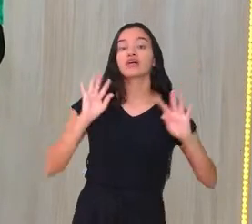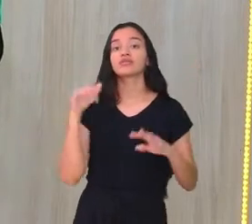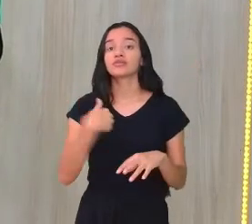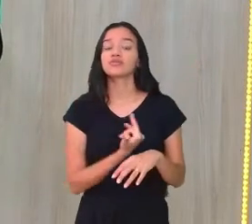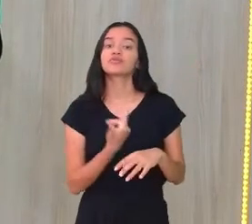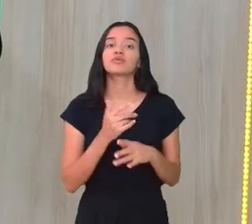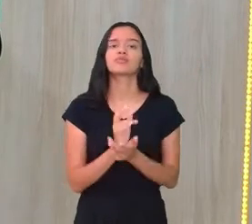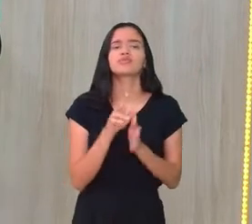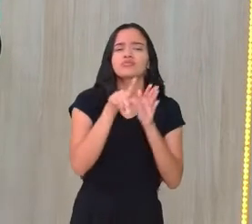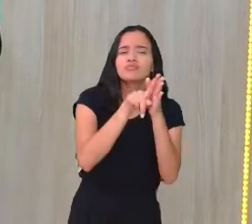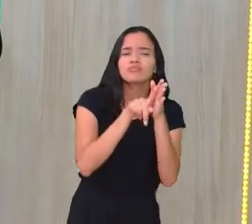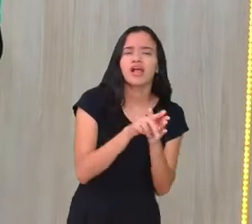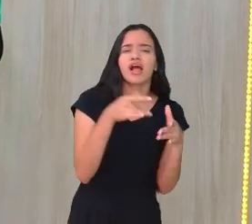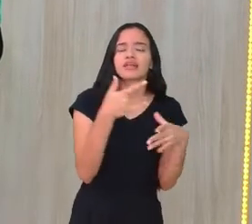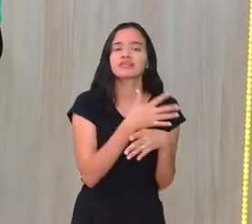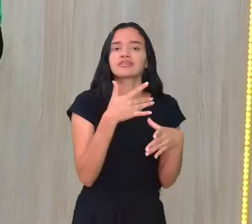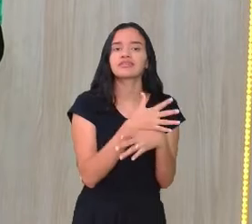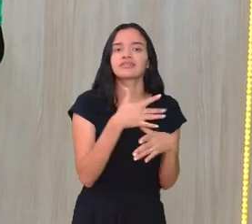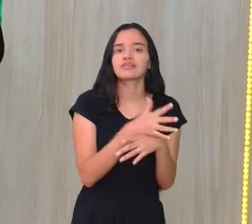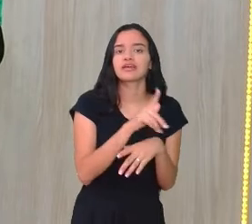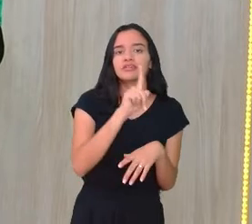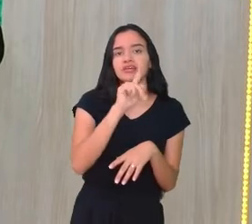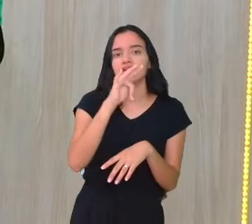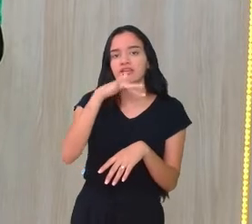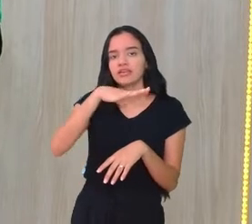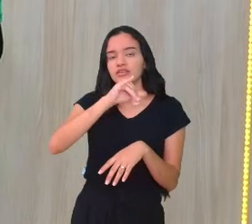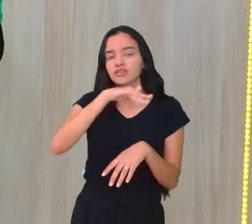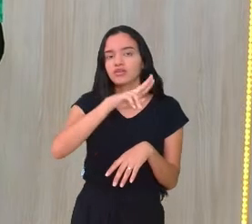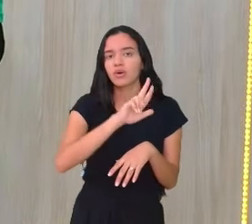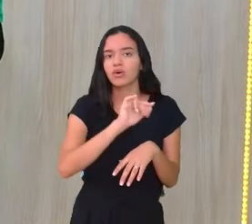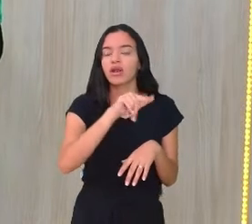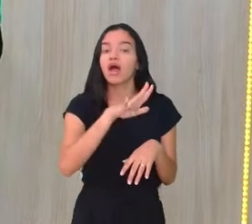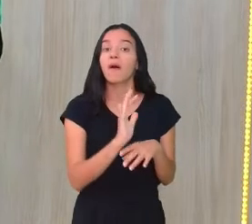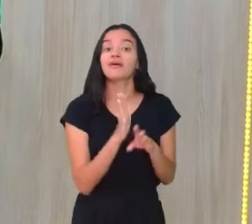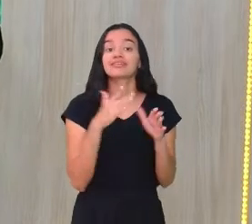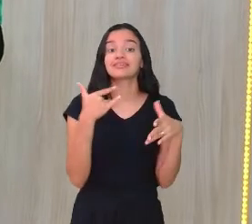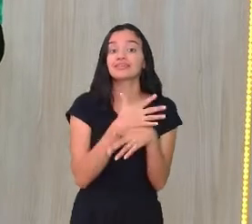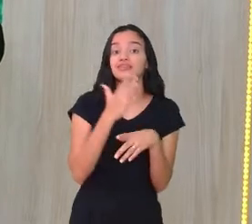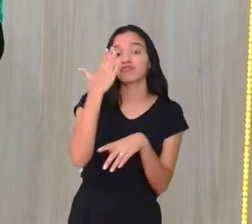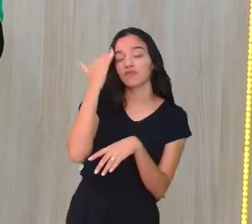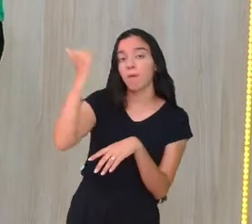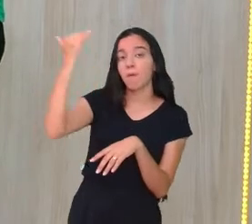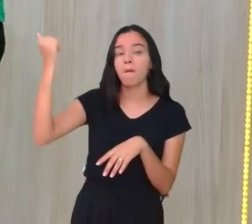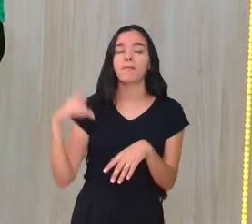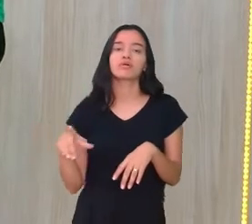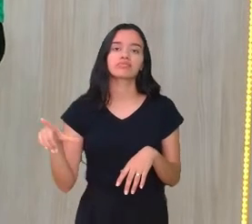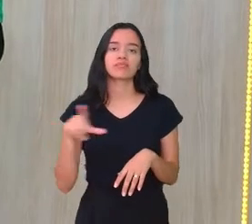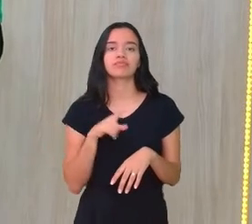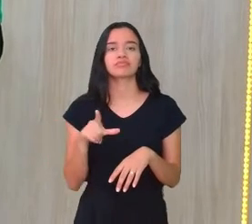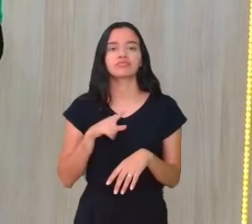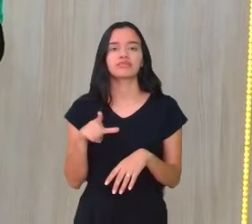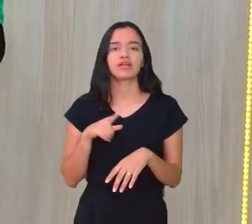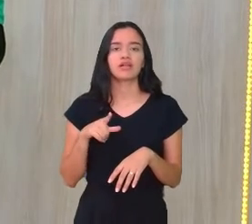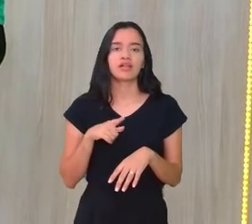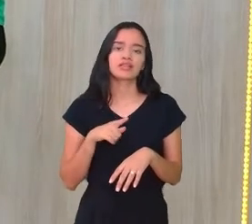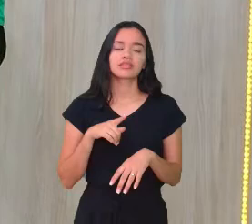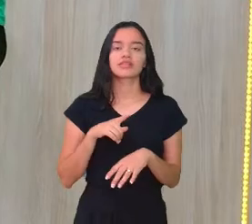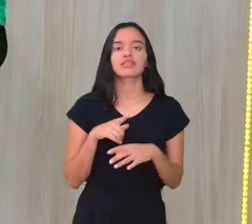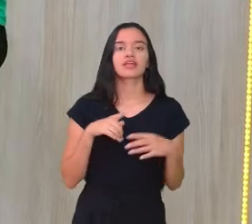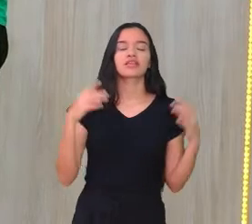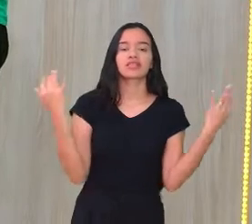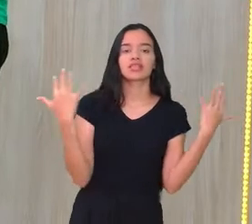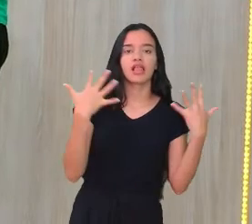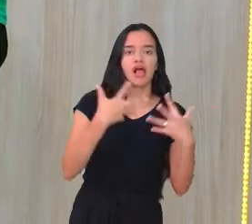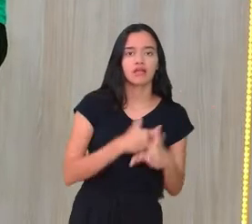cidades litorâneas, aí nós temos, né, cidades muito famosas, né, por ter formação